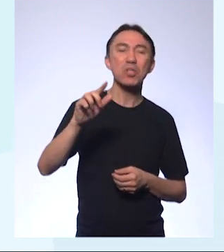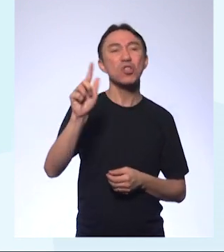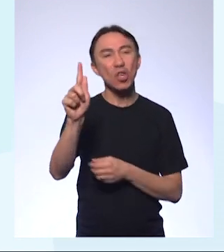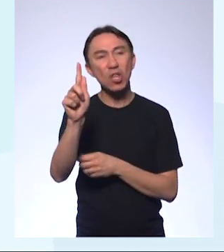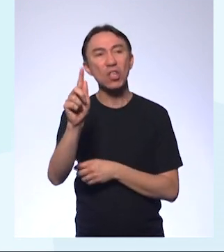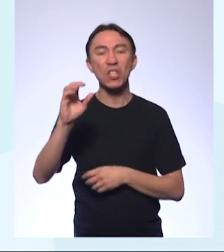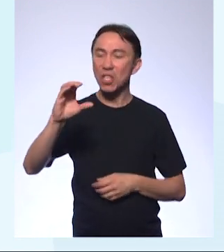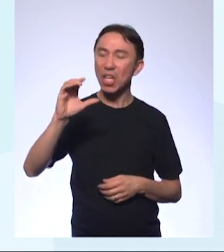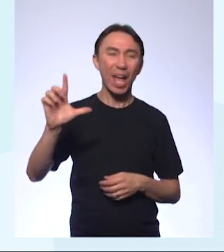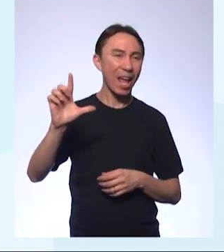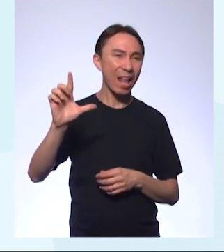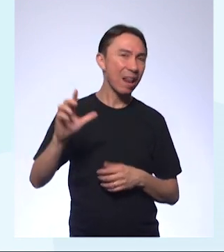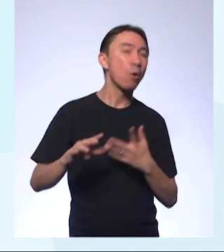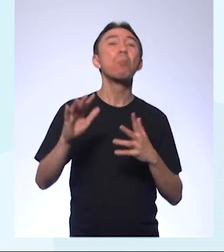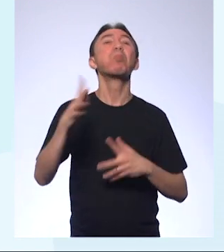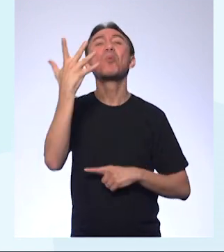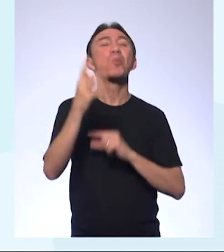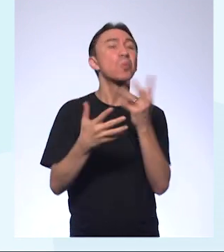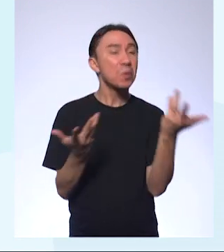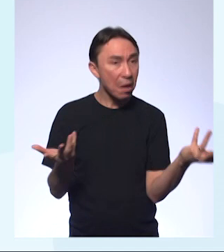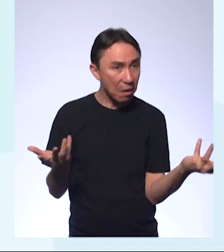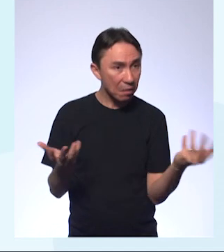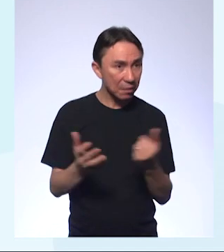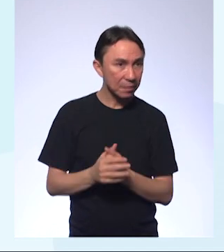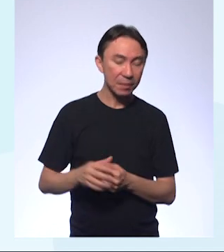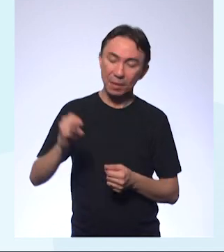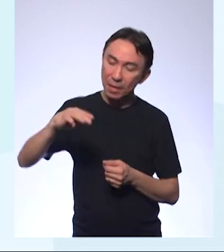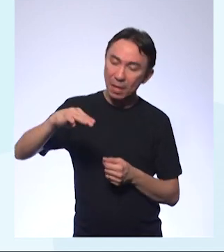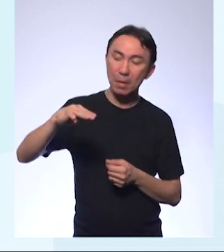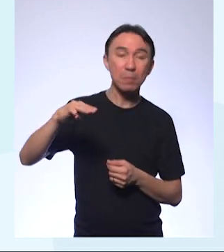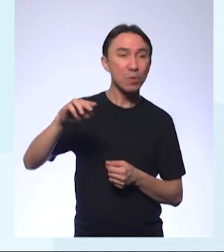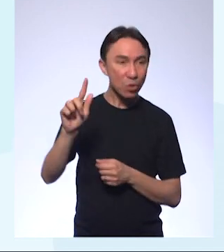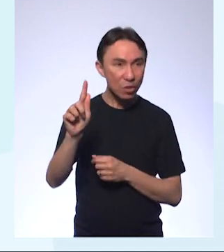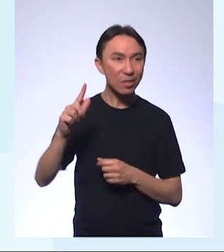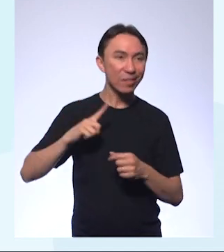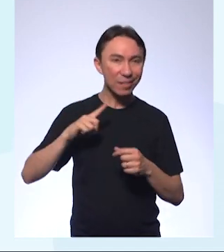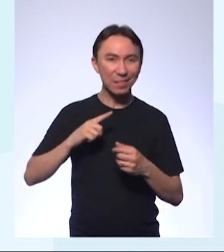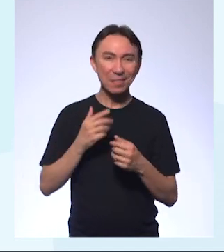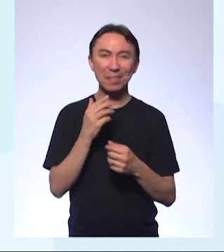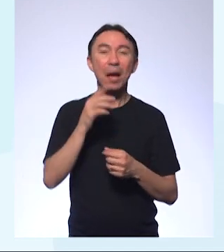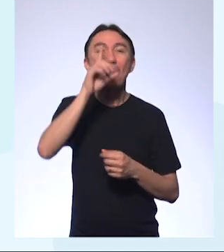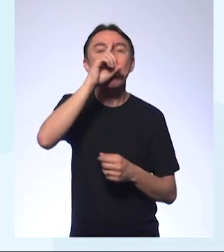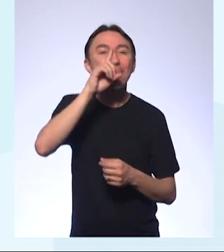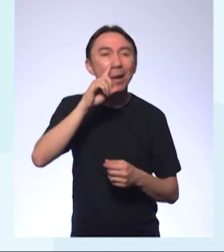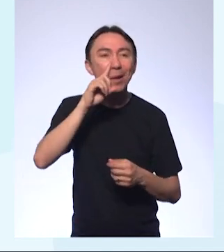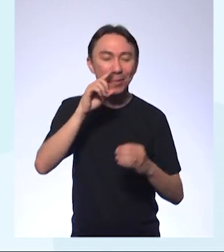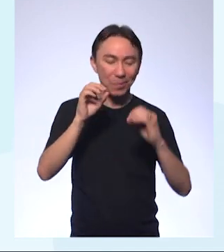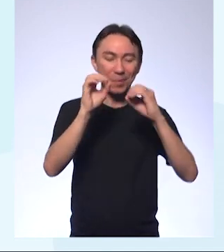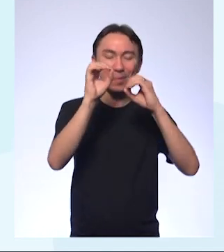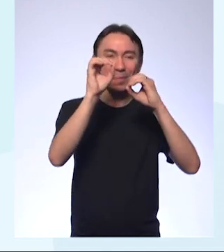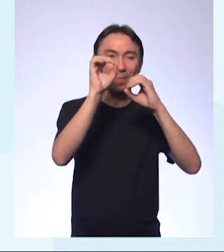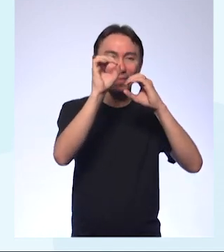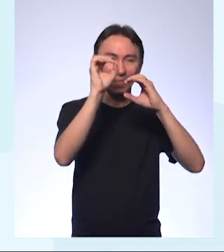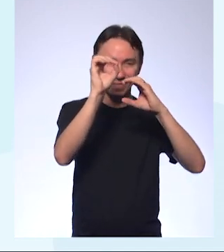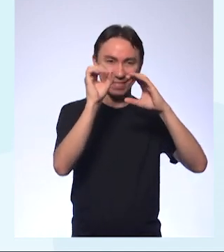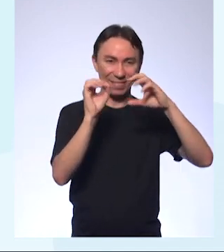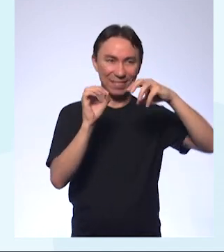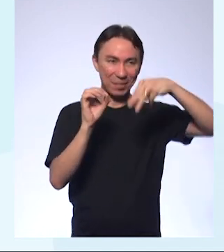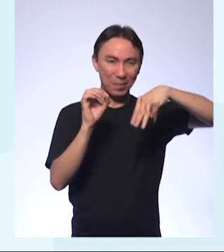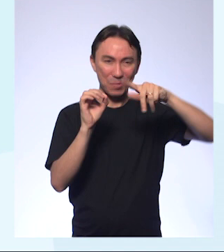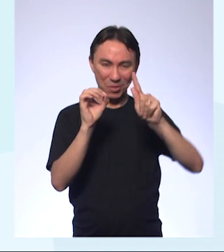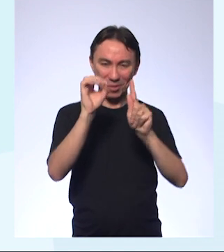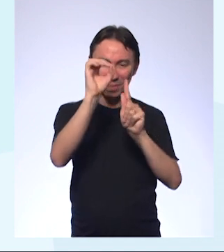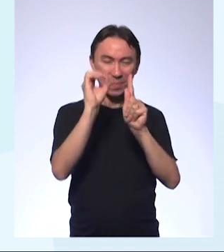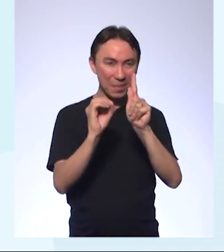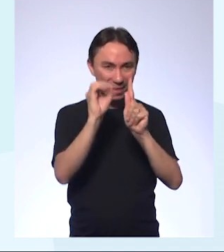e acontece o quê? O Mg, vocês vão ver que tem 2 bolinhas amarelas. Essas 2 bolinhas representam os 2 elétrons que ele tem na